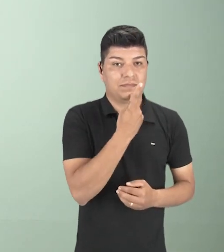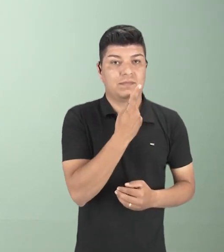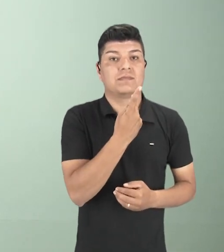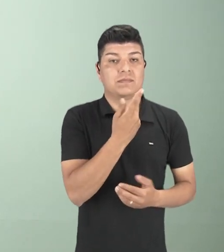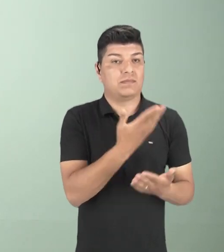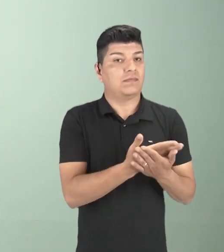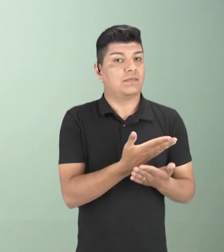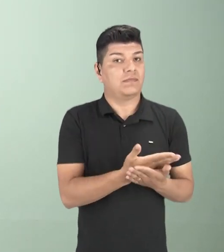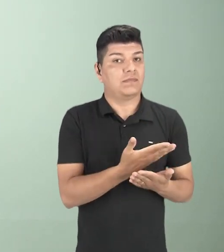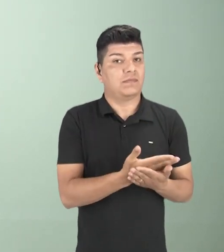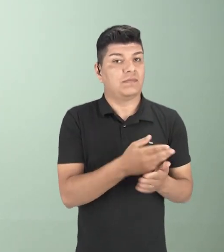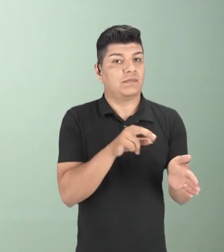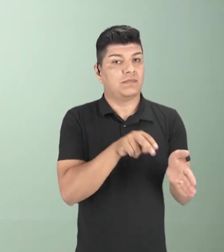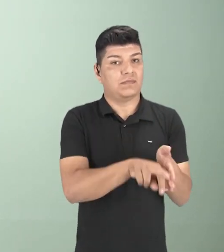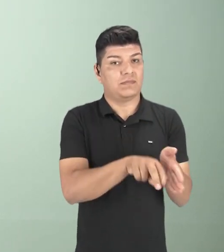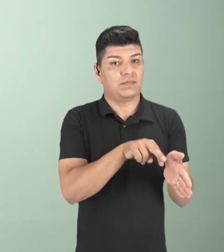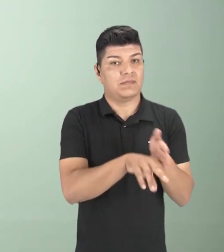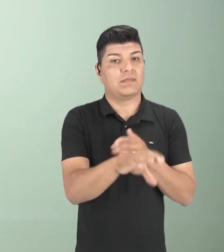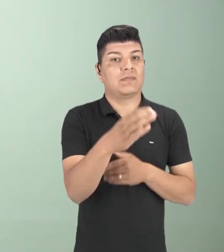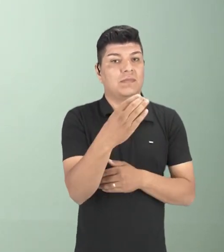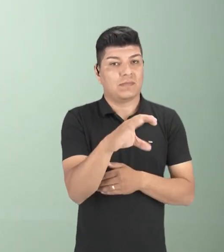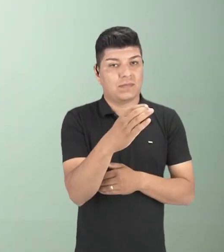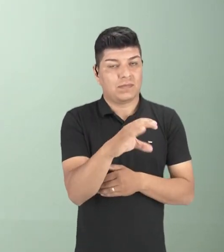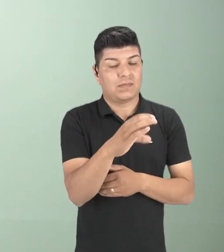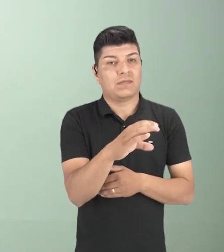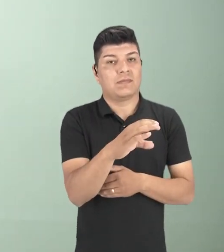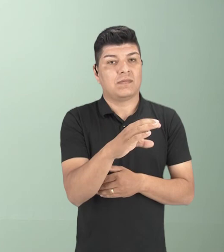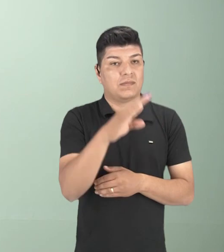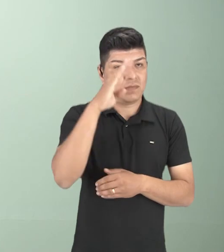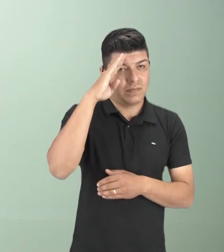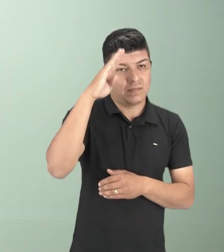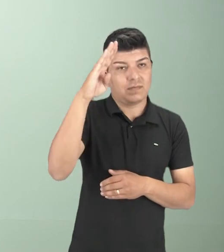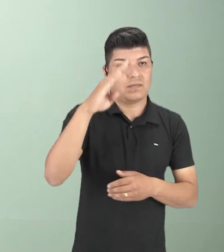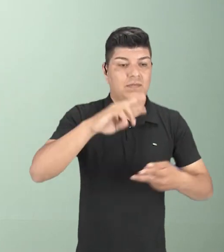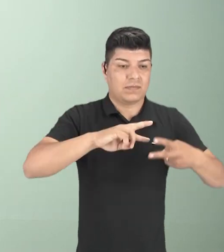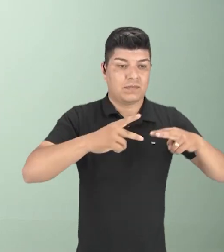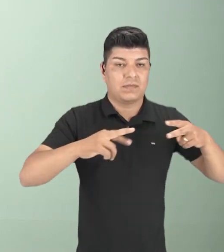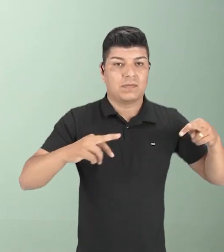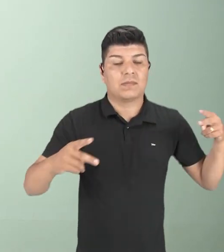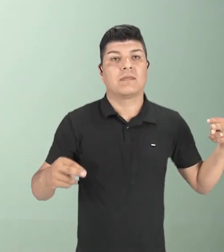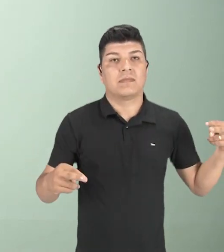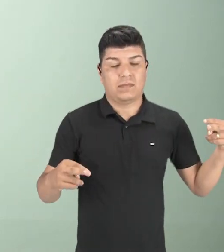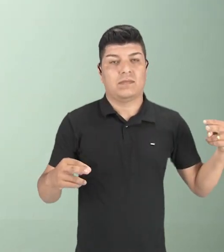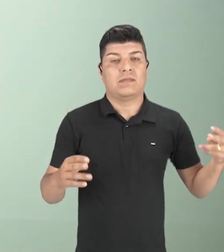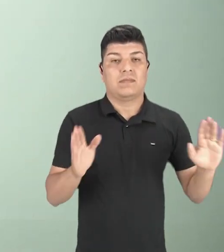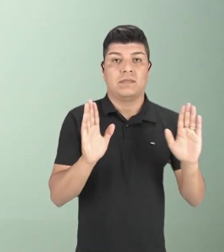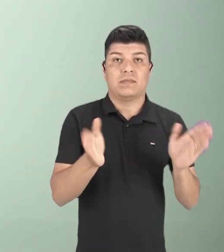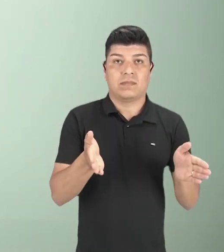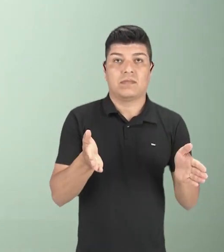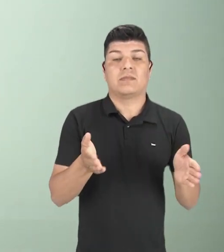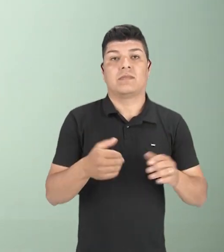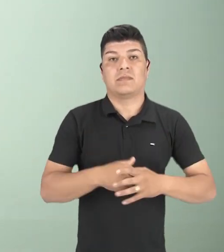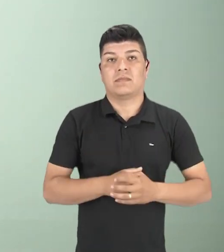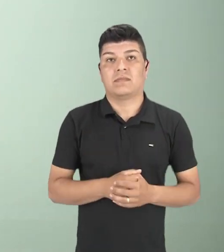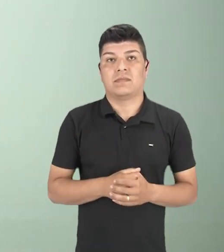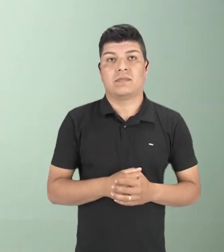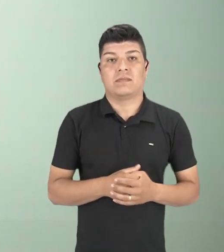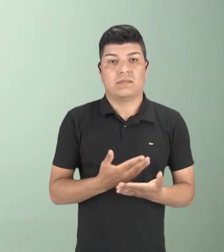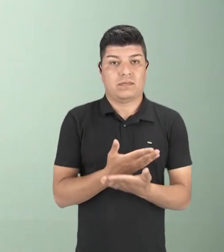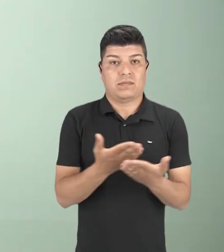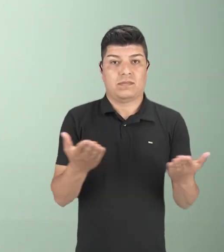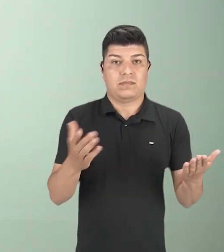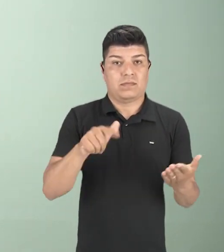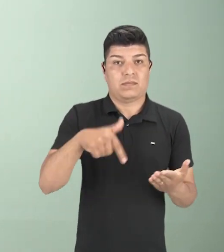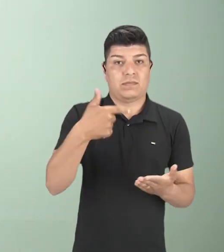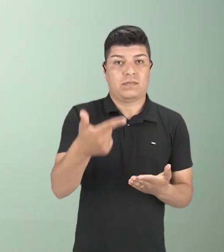no estudo da biologia, da ciência e principalmente da genética, tá? E já fica já a prévia para o